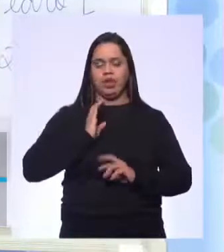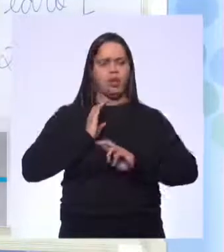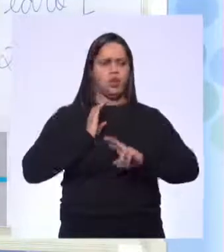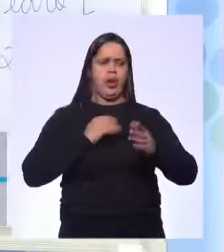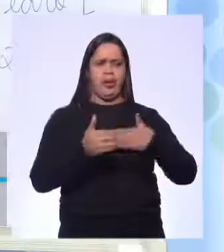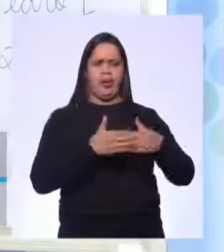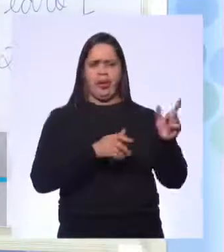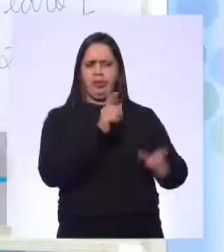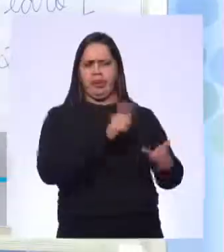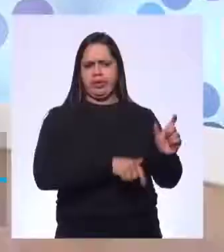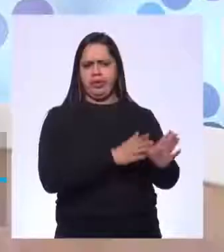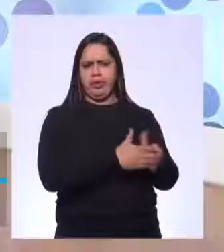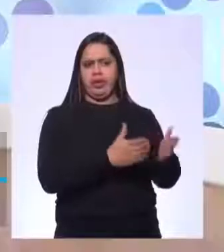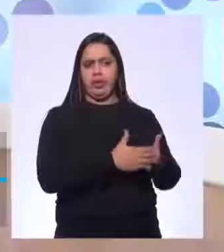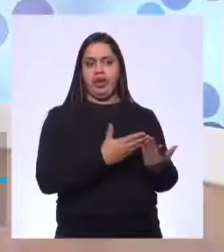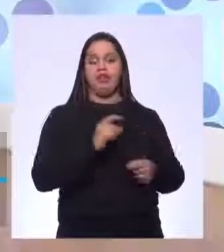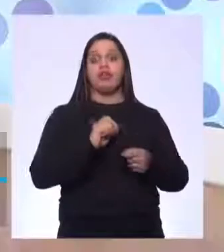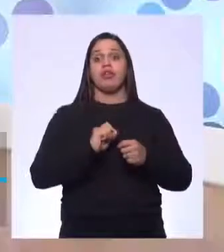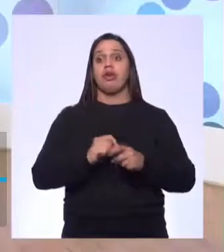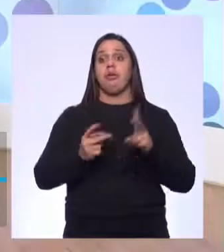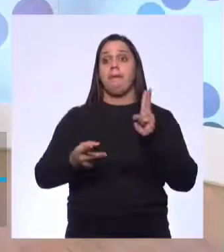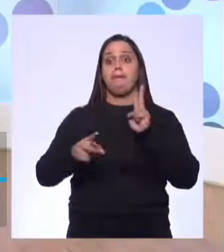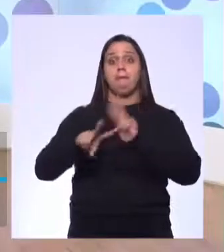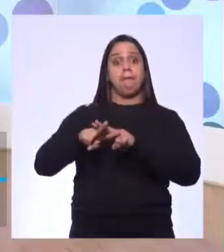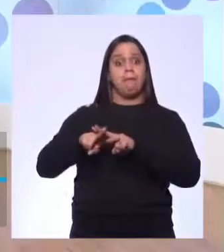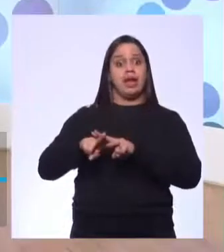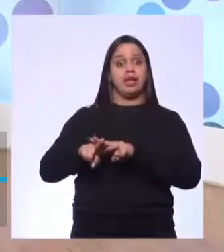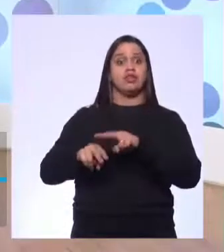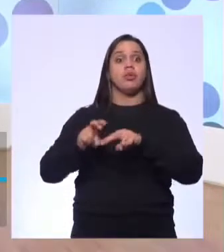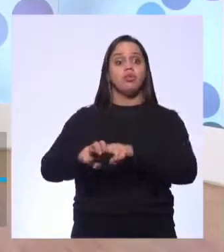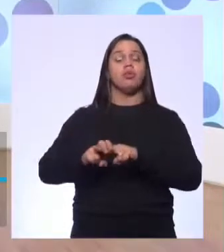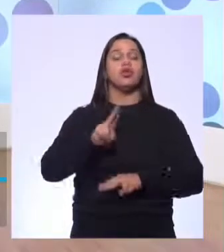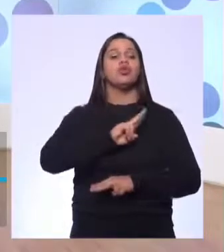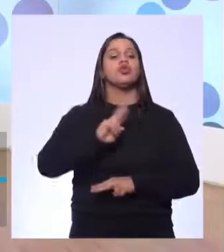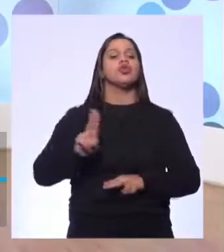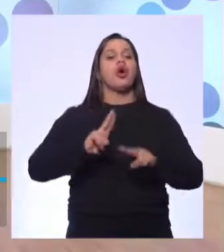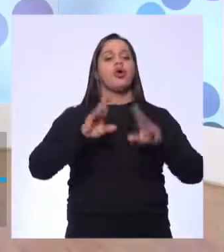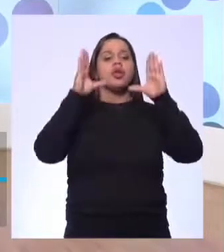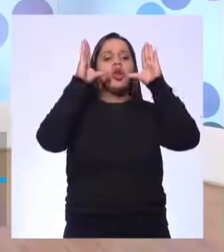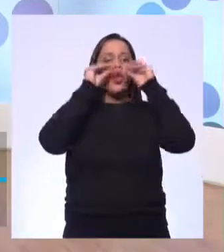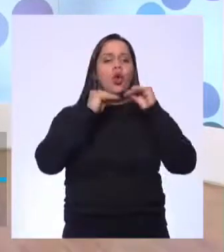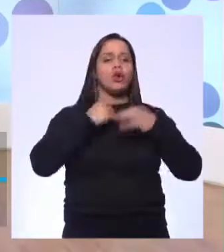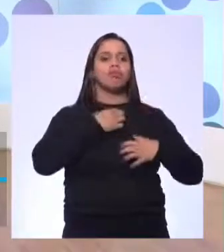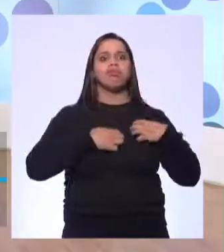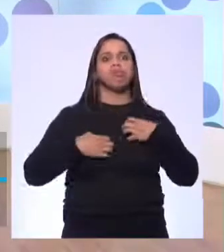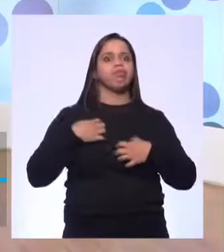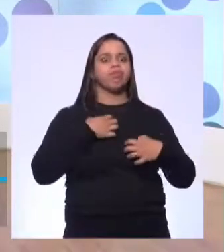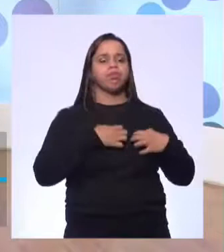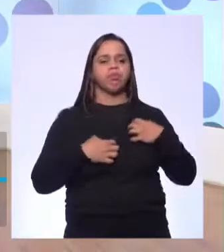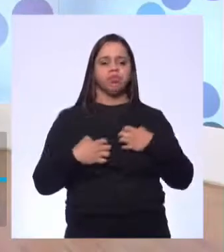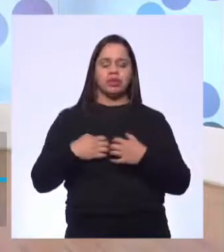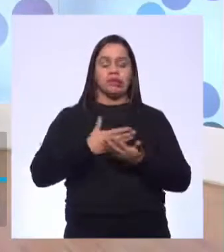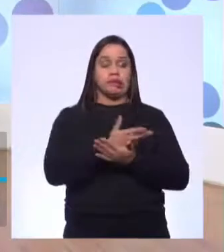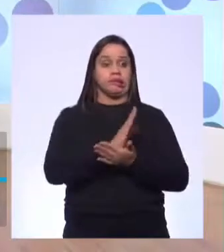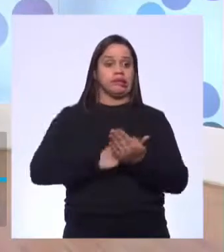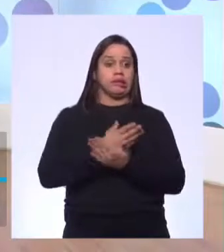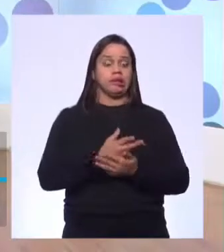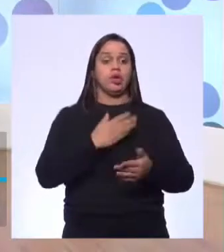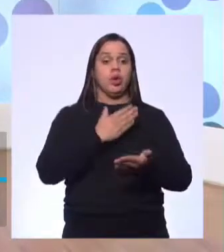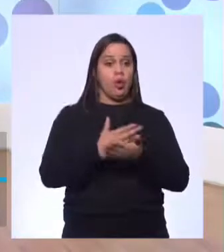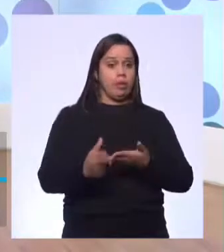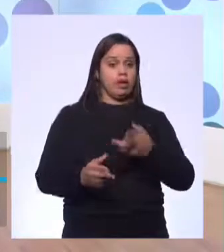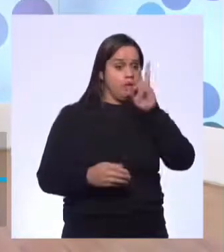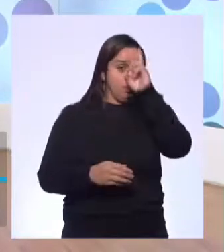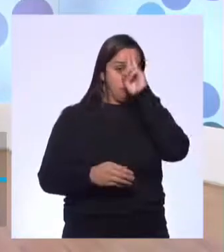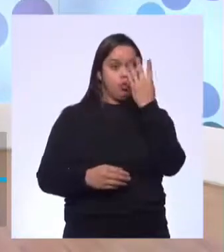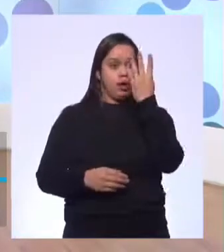pessoa. Eles ficaram presos lá, né, Ficaram prof? presos. Por isso que dá-se o nome Noite da Agonia, Noite né? da Agonia. O ato iniciou-se a meio-dia e